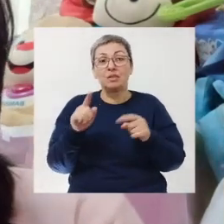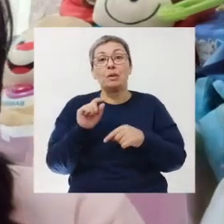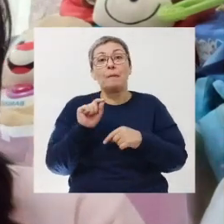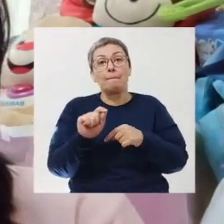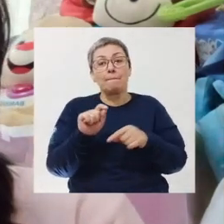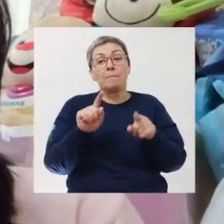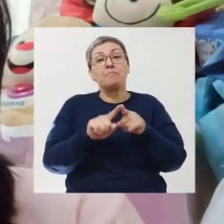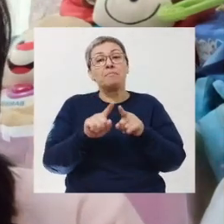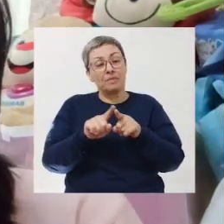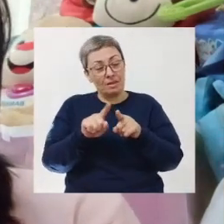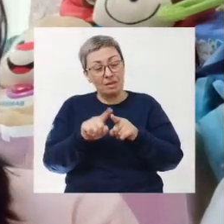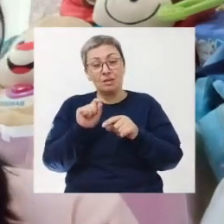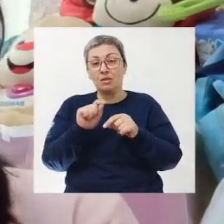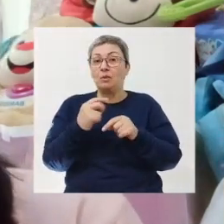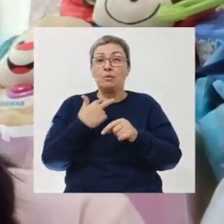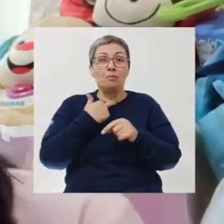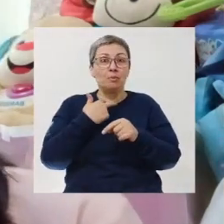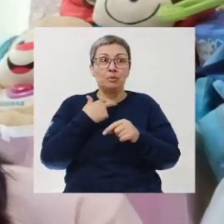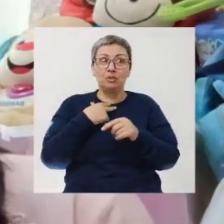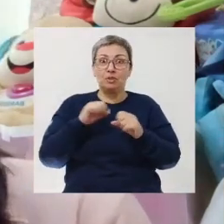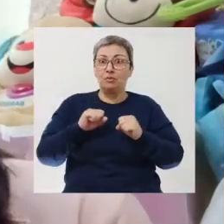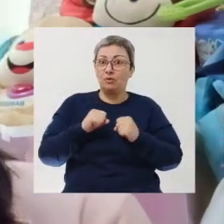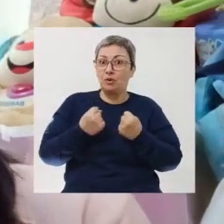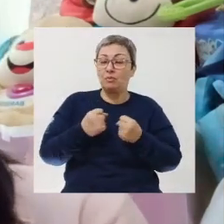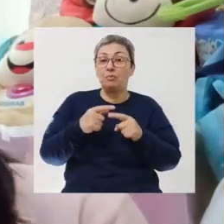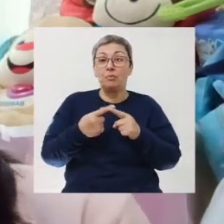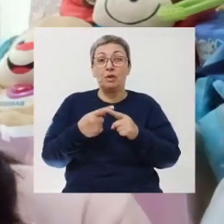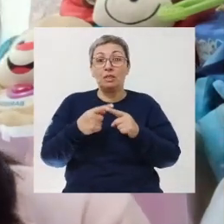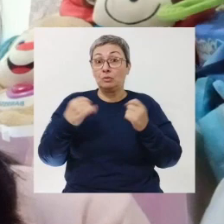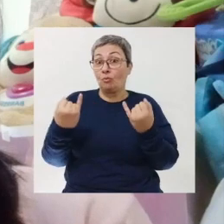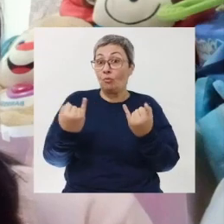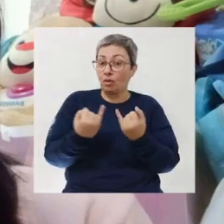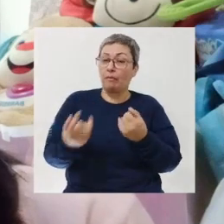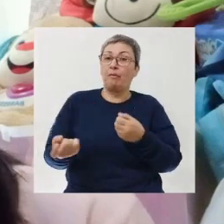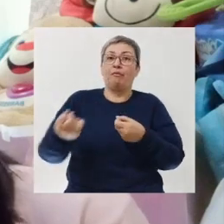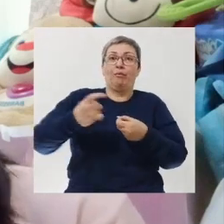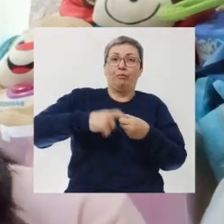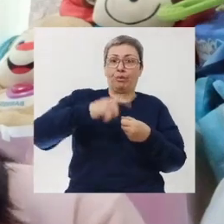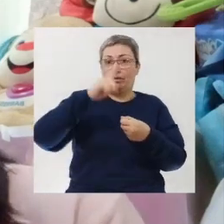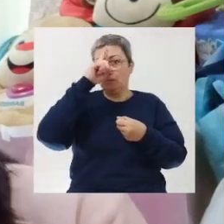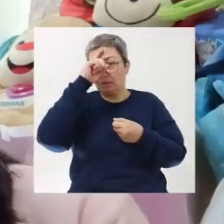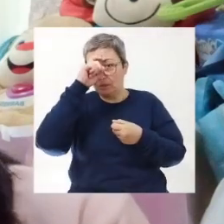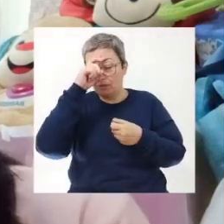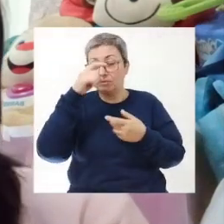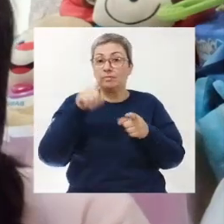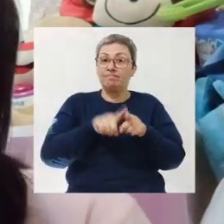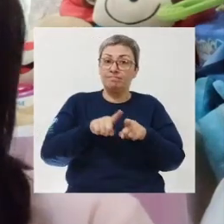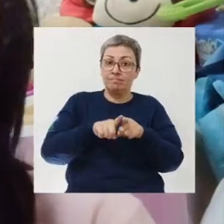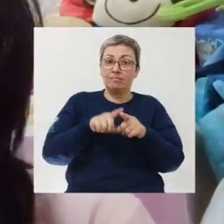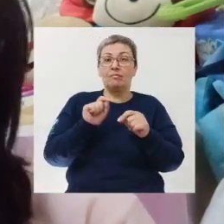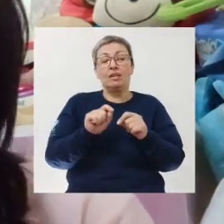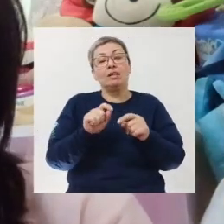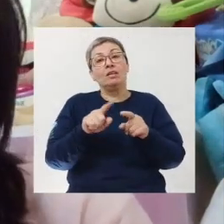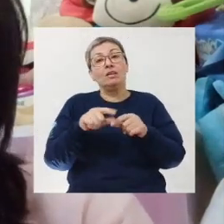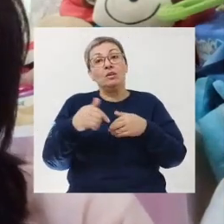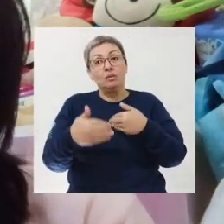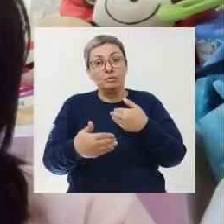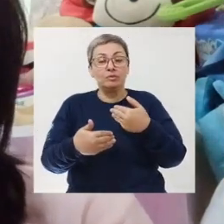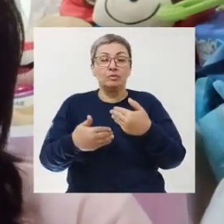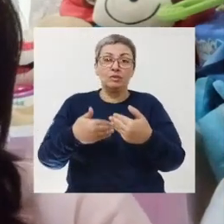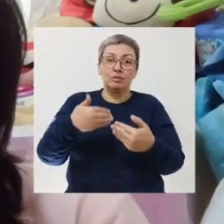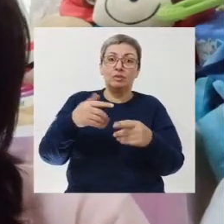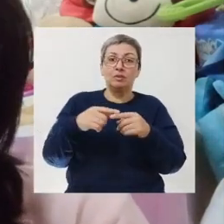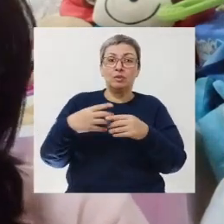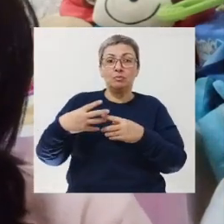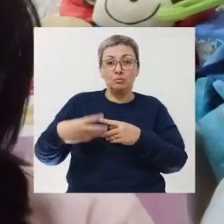né? E aí eles não podiam fazer muito esforço para não perder peso, senão tinha que voltar para o hospital também. Então a